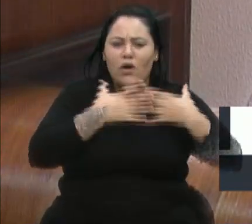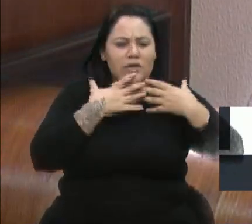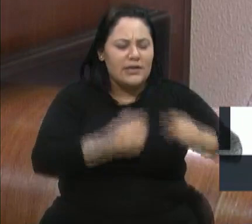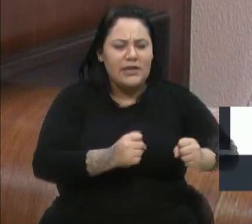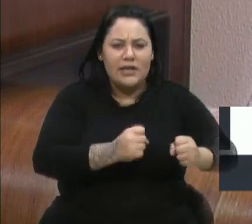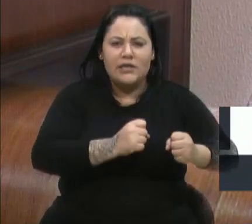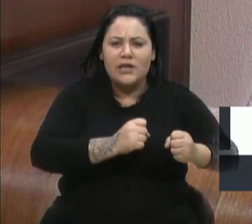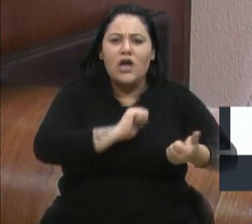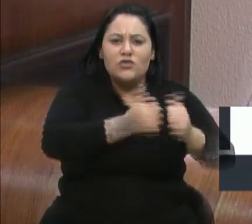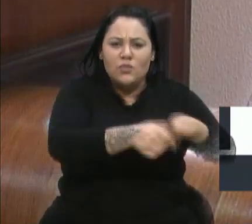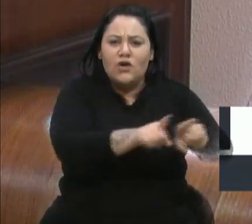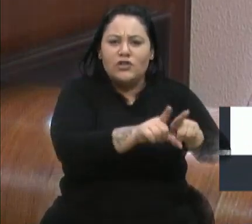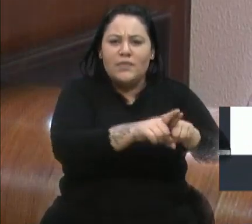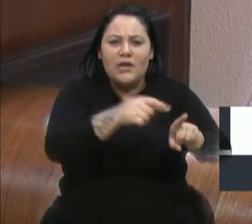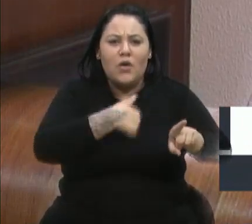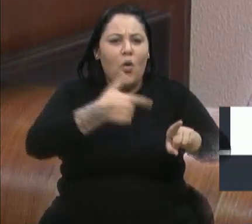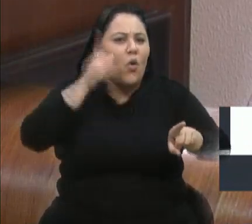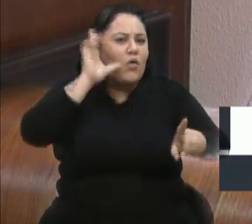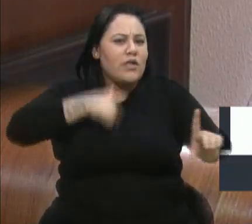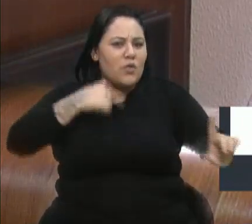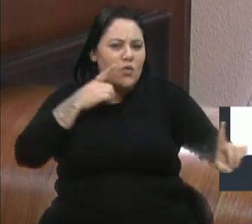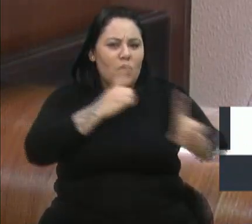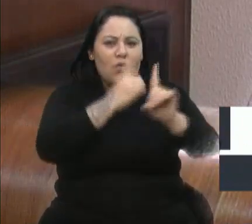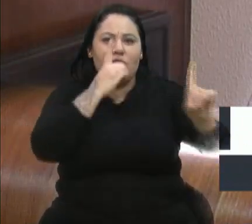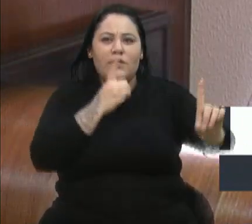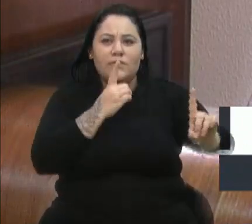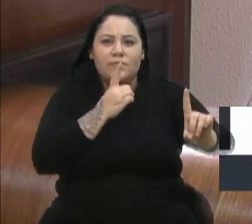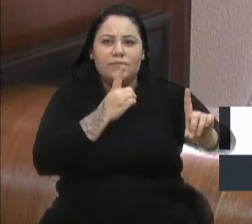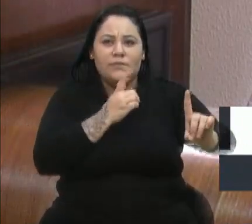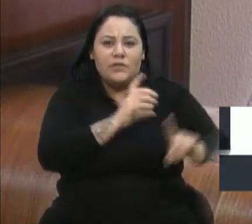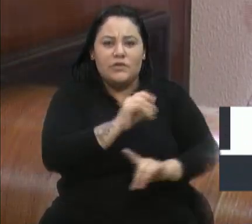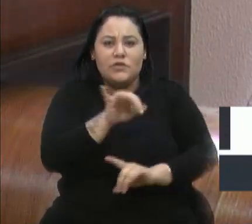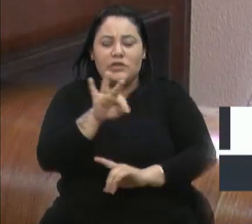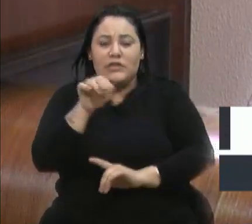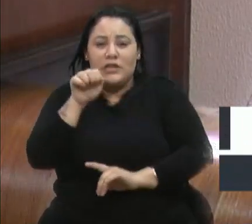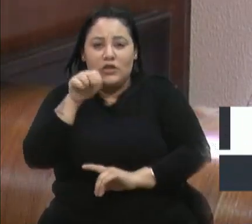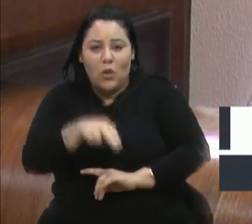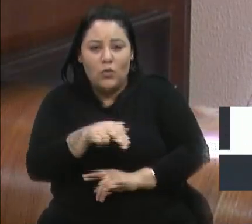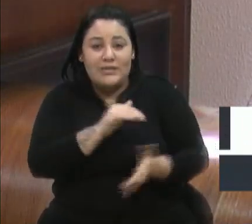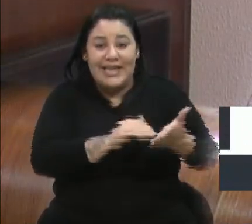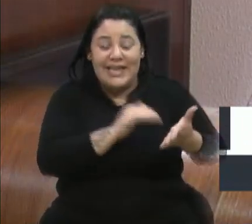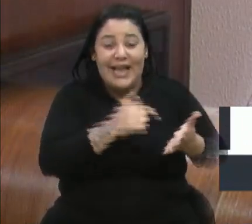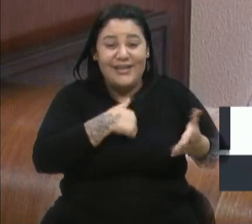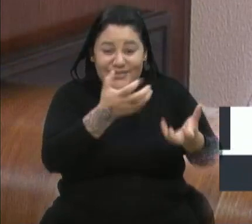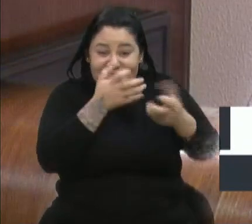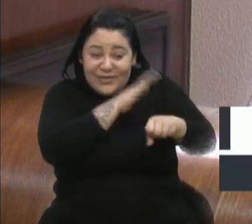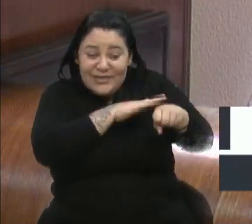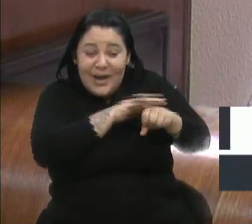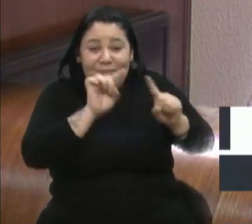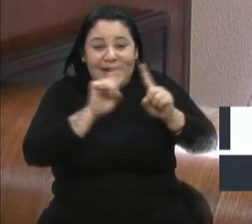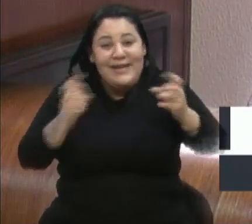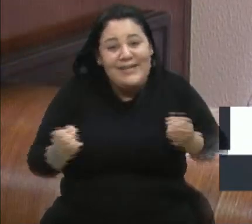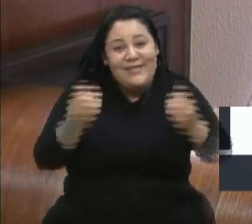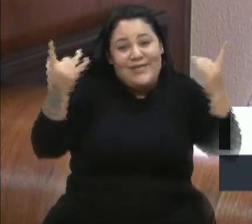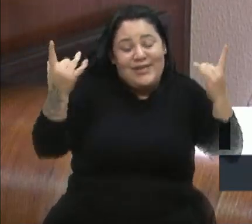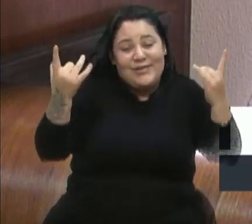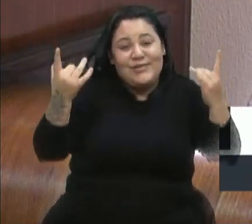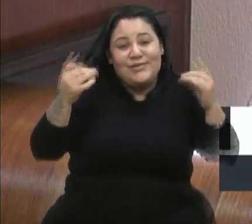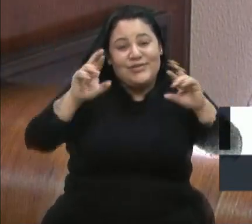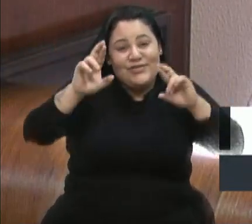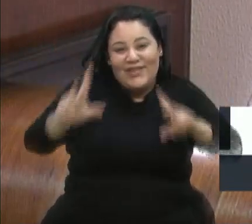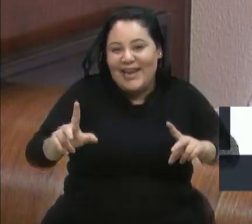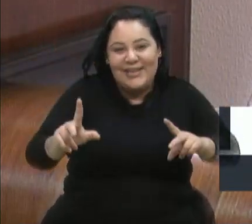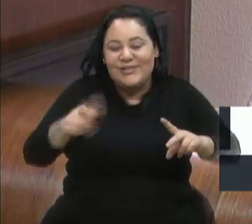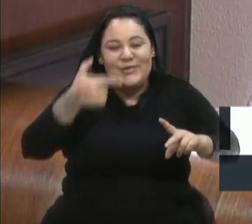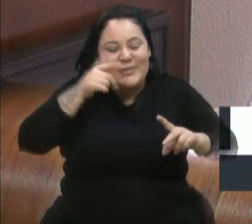Lazer. Ontem encontrei, né, passei pelo secretário Citon, queria ter falado com ele, mas nós fomos para eventos diferentes e acabei não conseguindo chegar